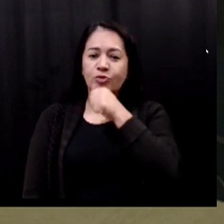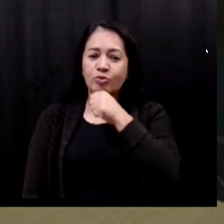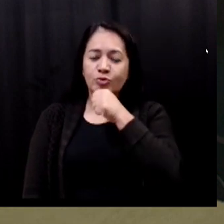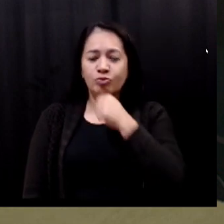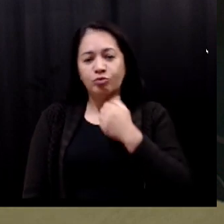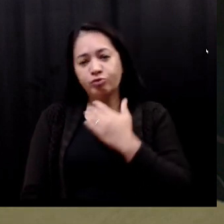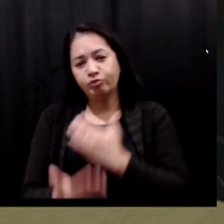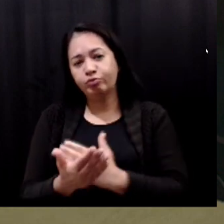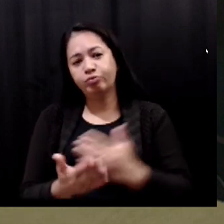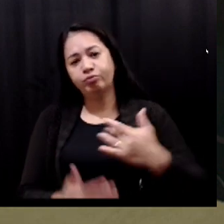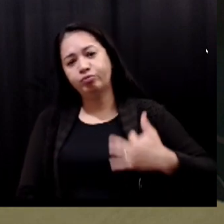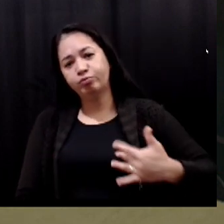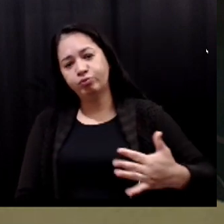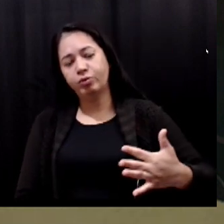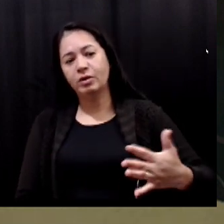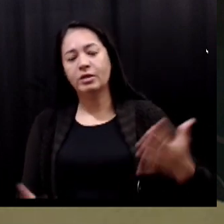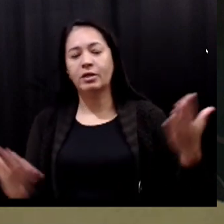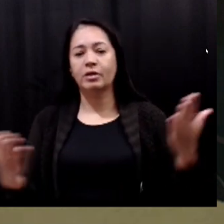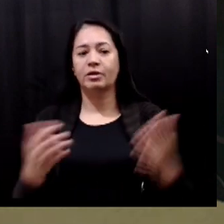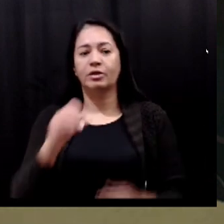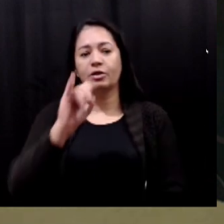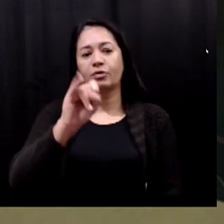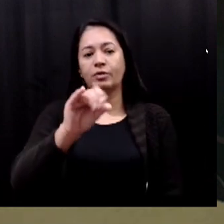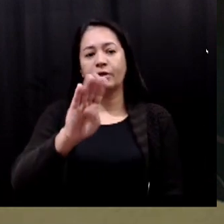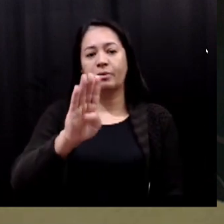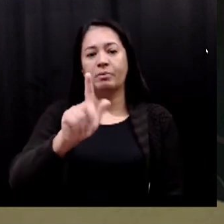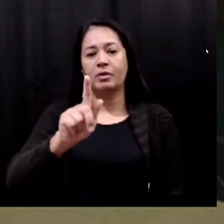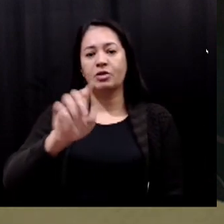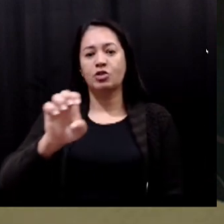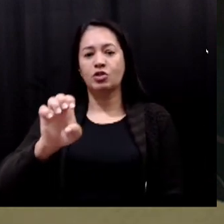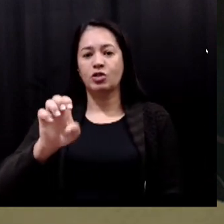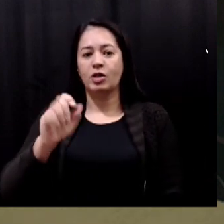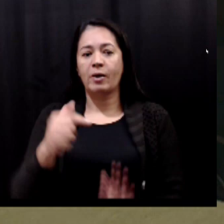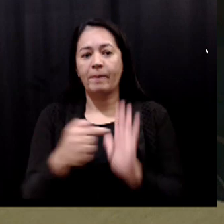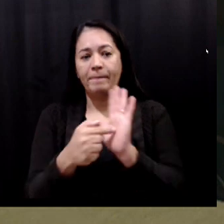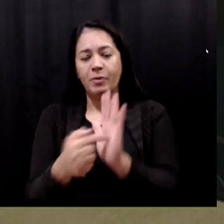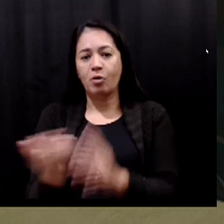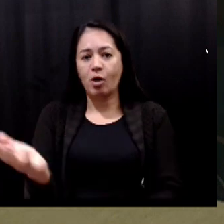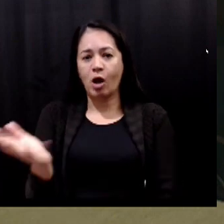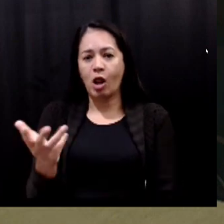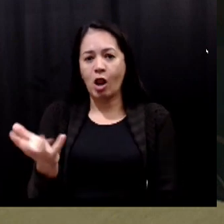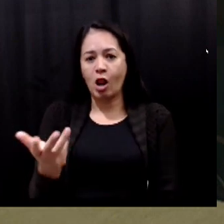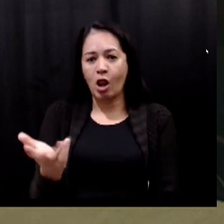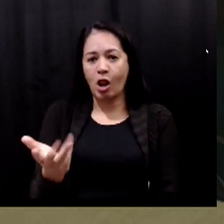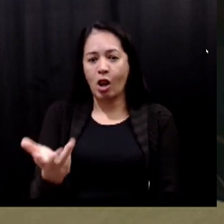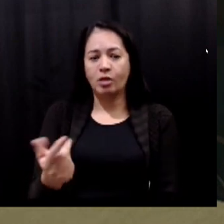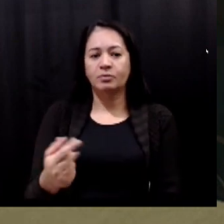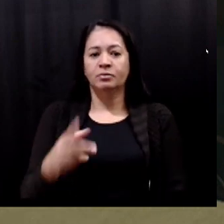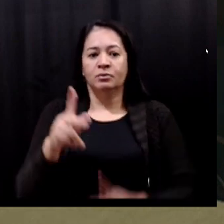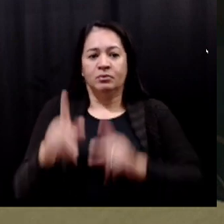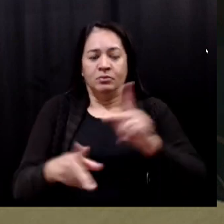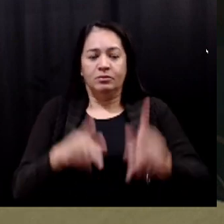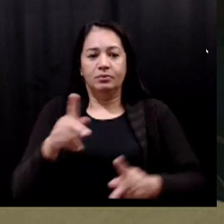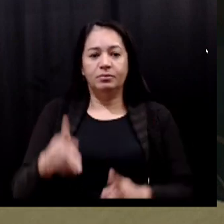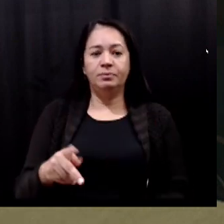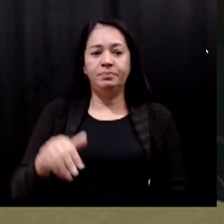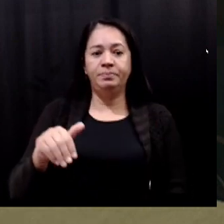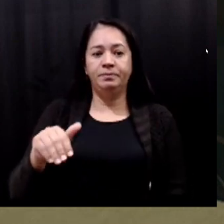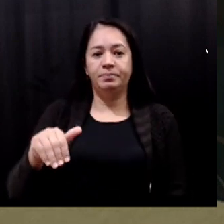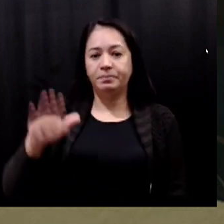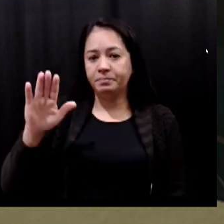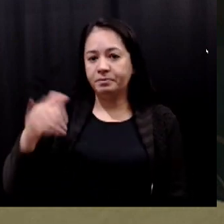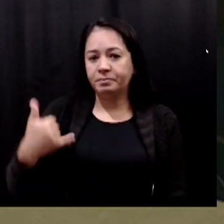do IBGE mostram que essa tendência está se acelerando. A população com mais de 60